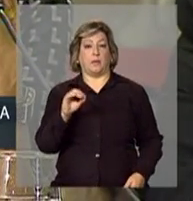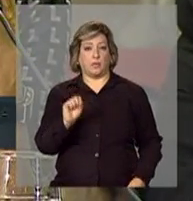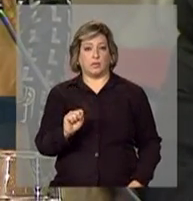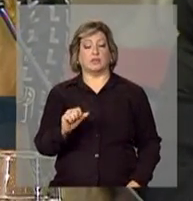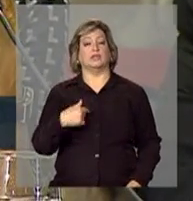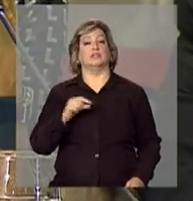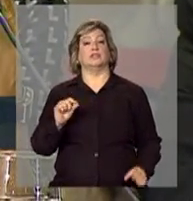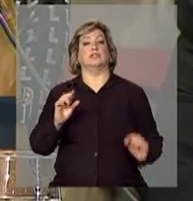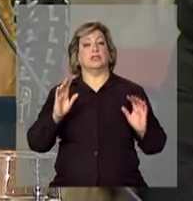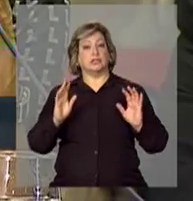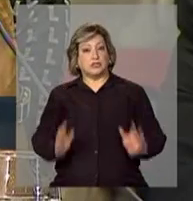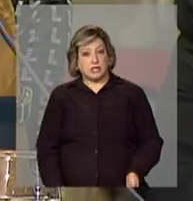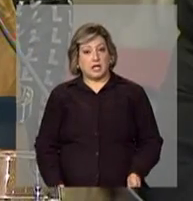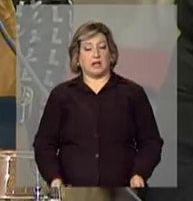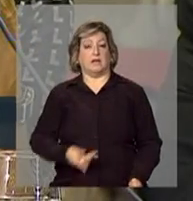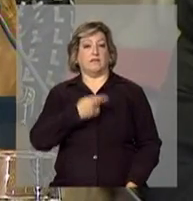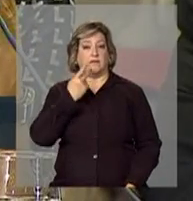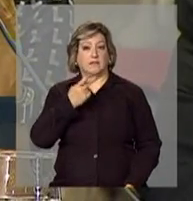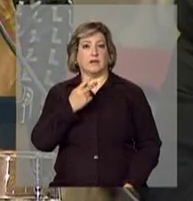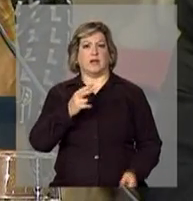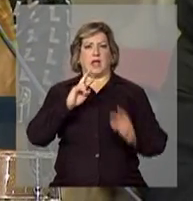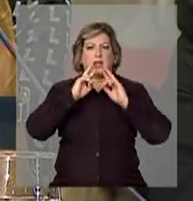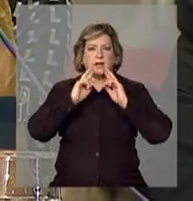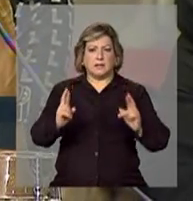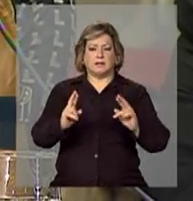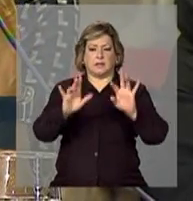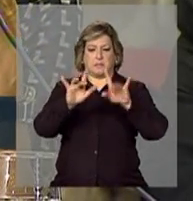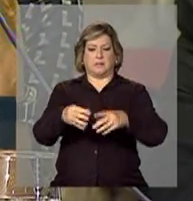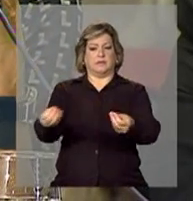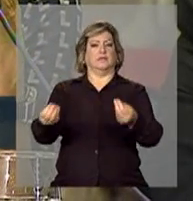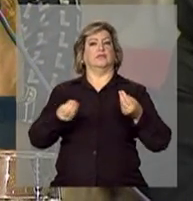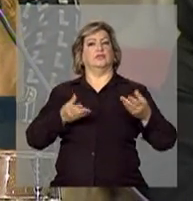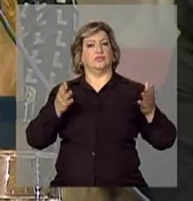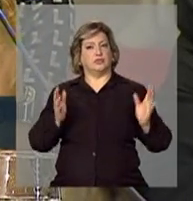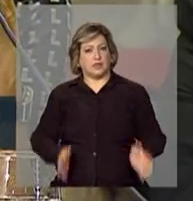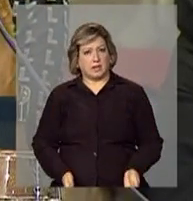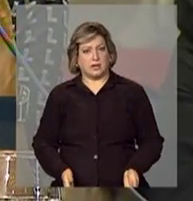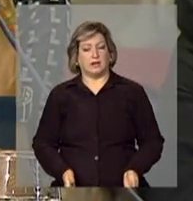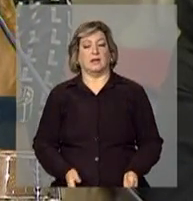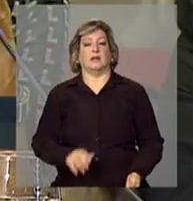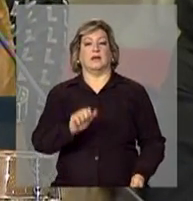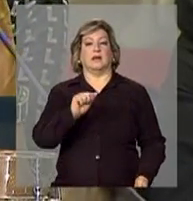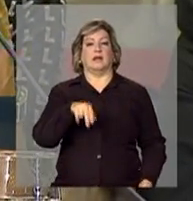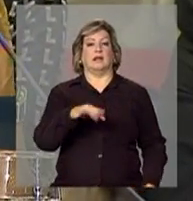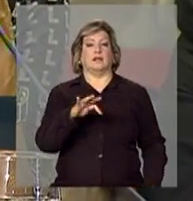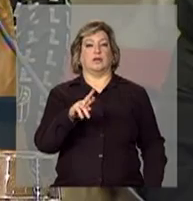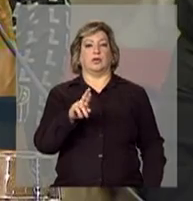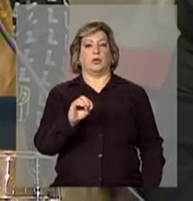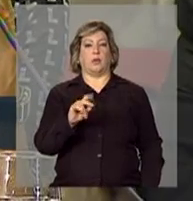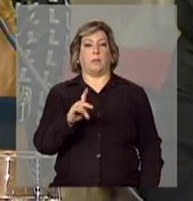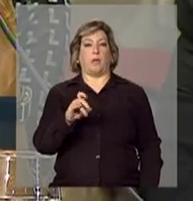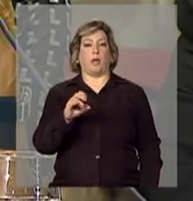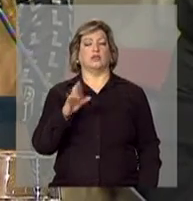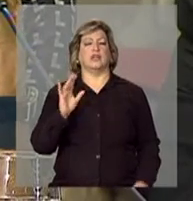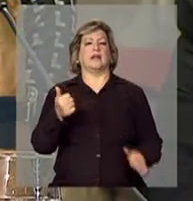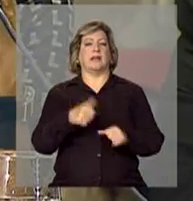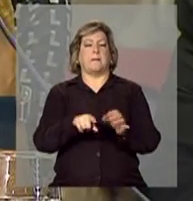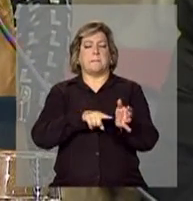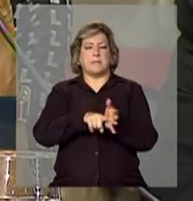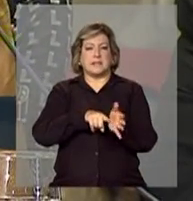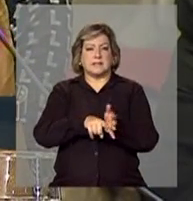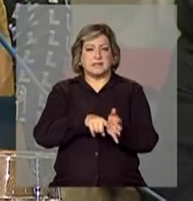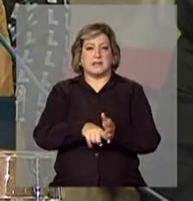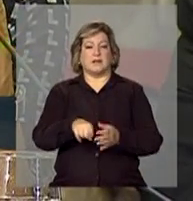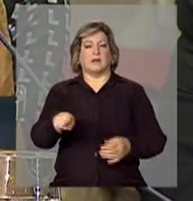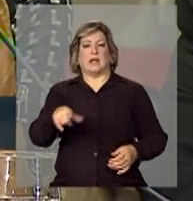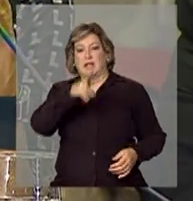nos apresentaram denúncias, que já nos apresentaram relatórios, ou através de antropólogos que já estão pesquisando essas tribos há muito tempo, como o caso do